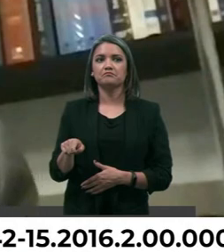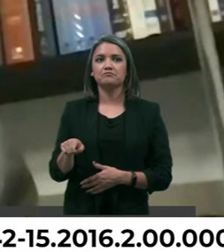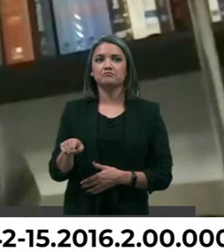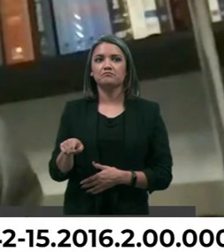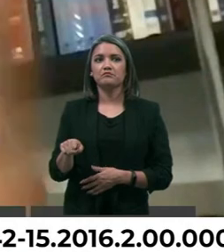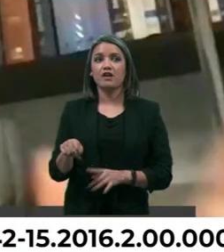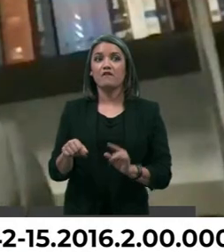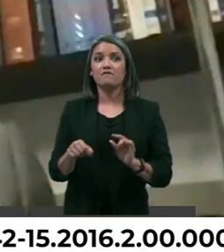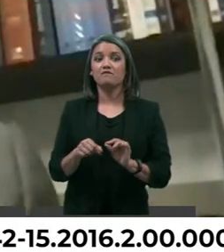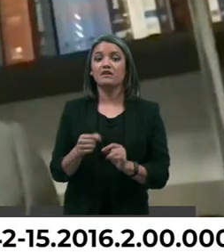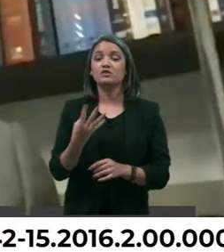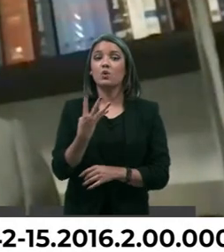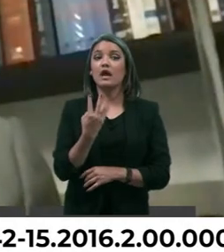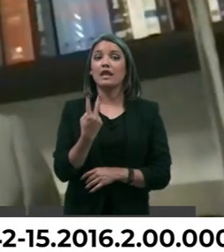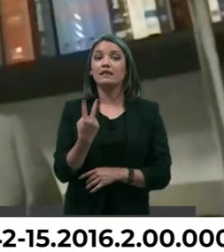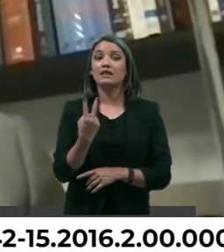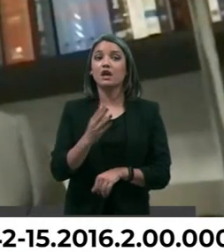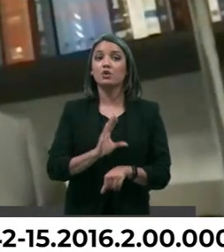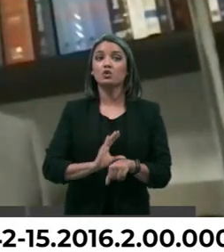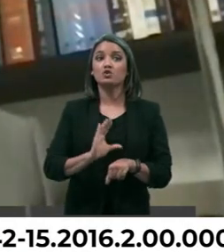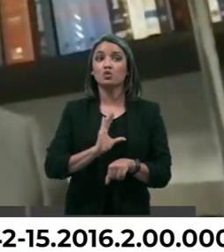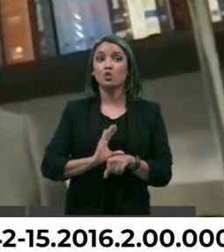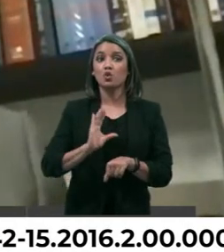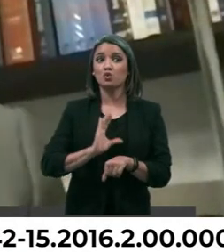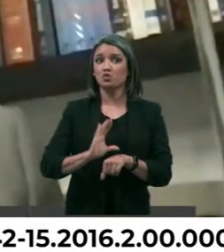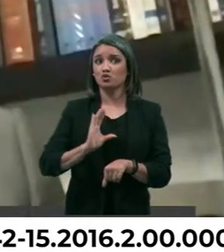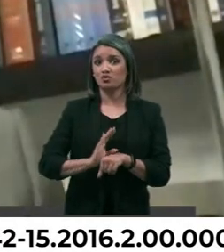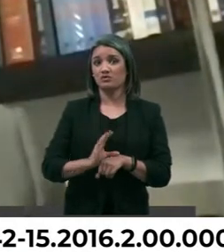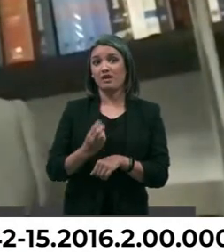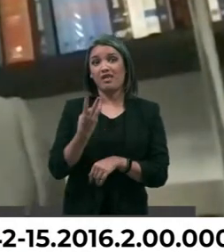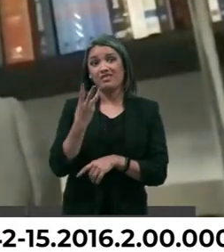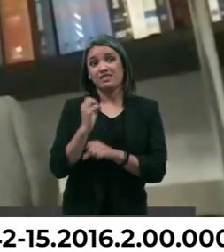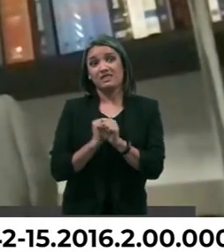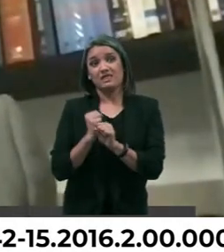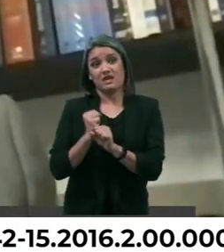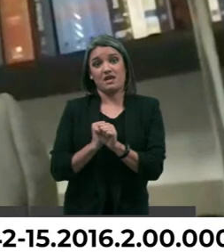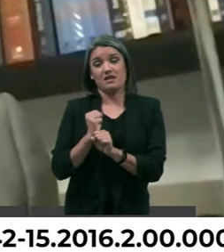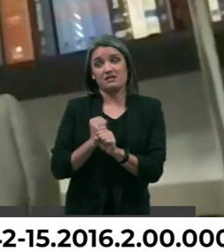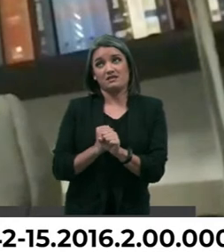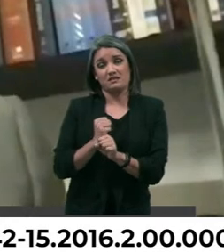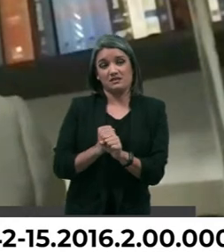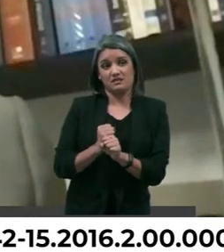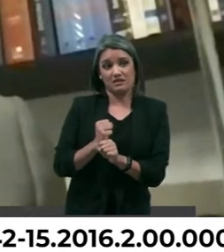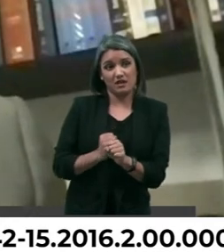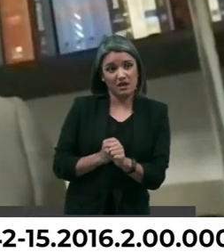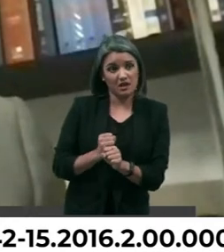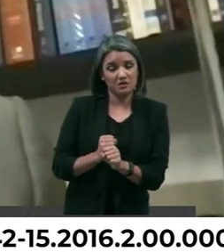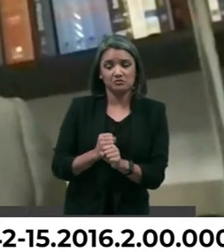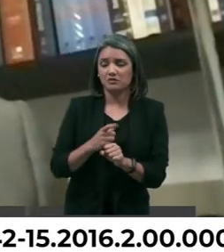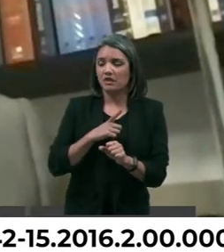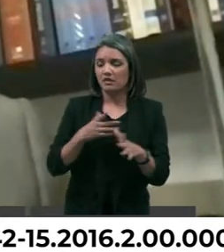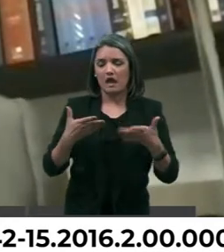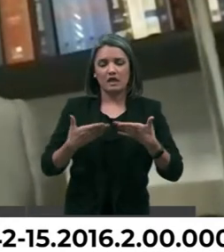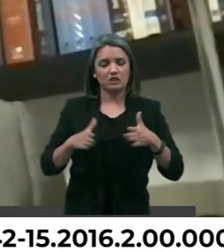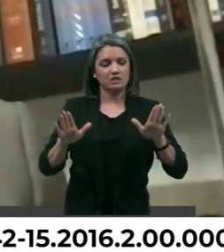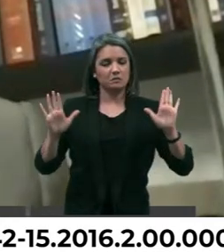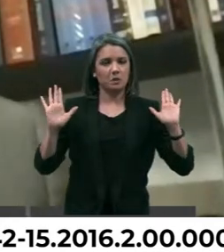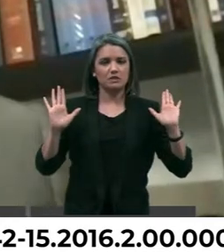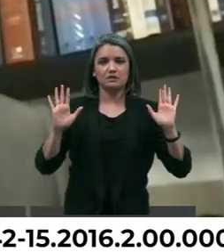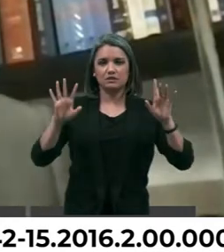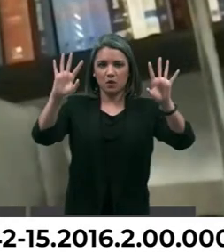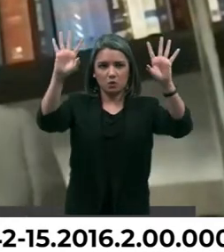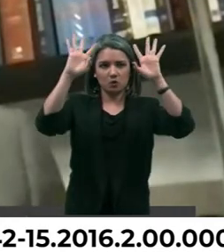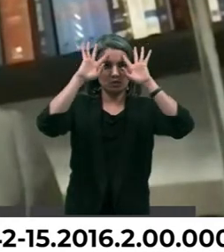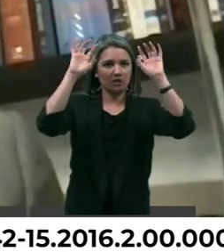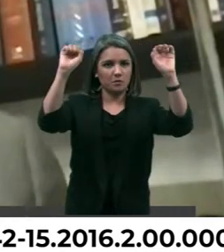realizou 42 cursos, mais de quase 3 anos, à disposição do tribunal, fazendo